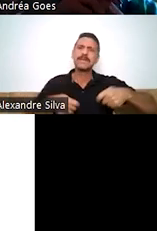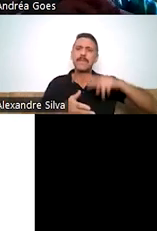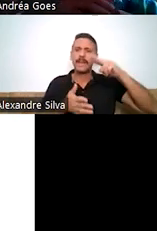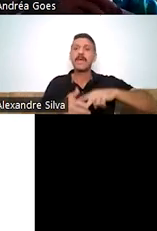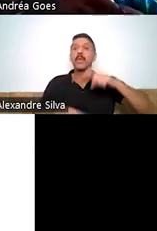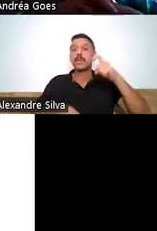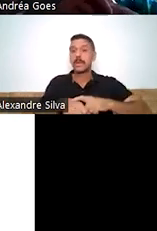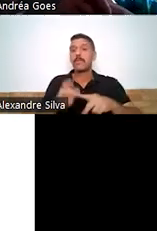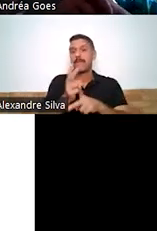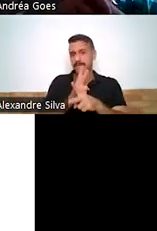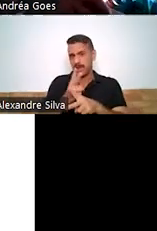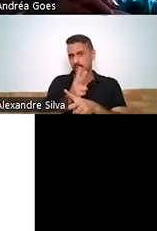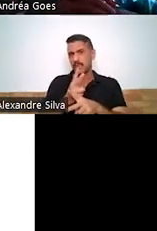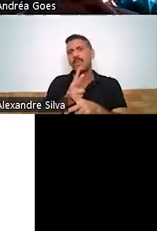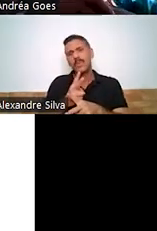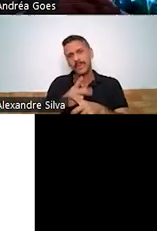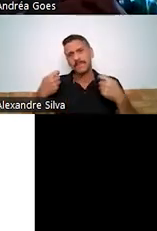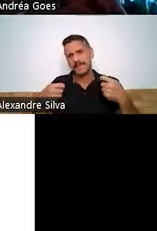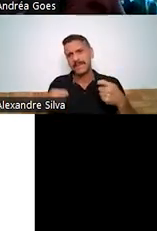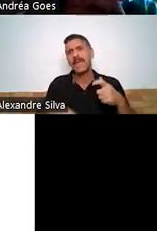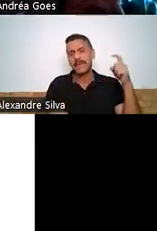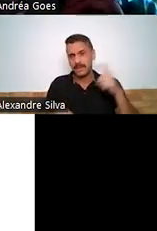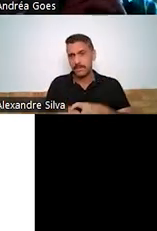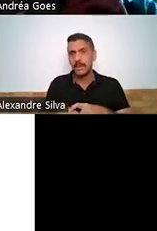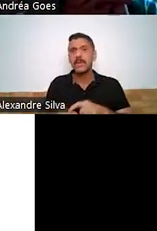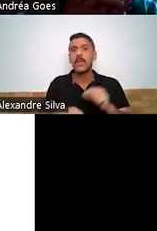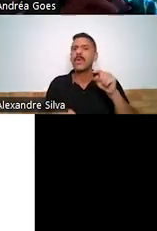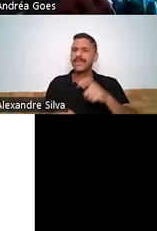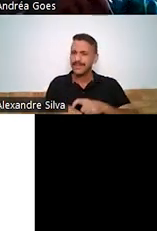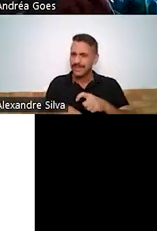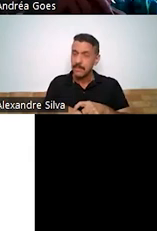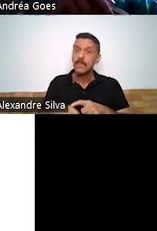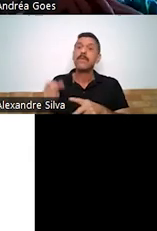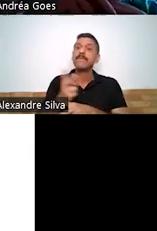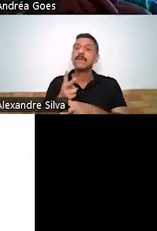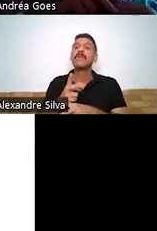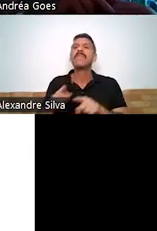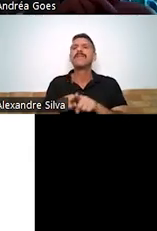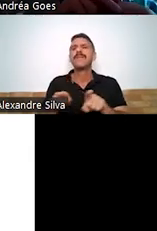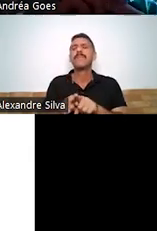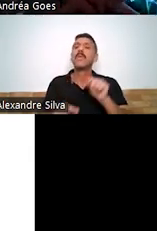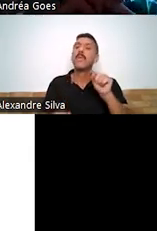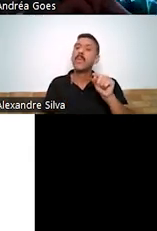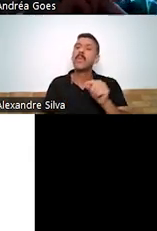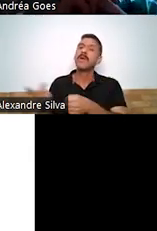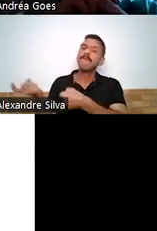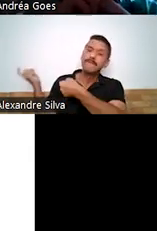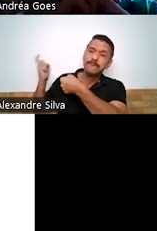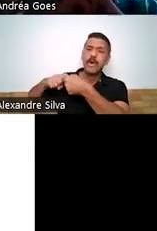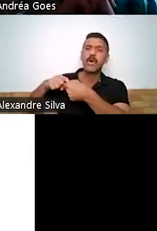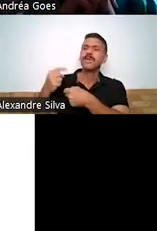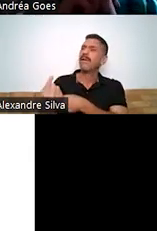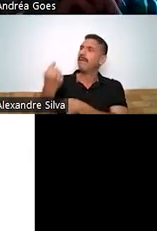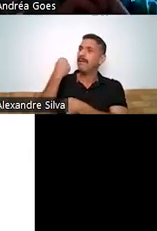o Vento, obviamente que é necessário de tempo, como diz o nome, o tempo e o vento, mas é mais ou menos esse resgate que a gente tenta fazer